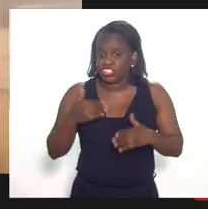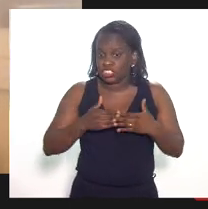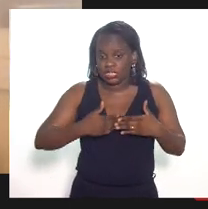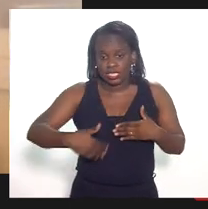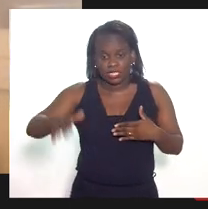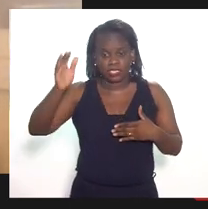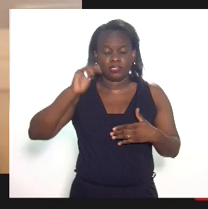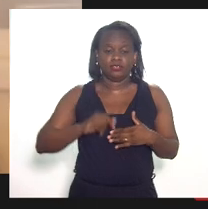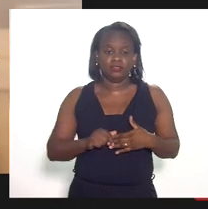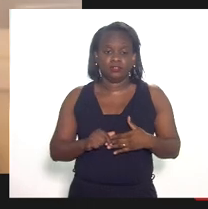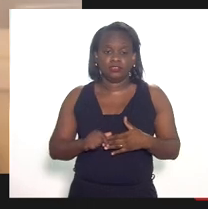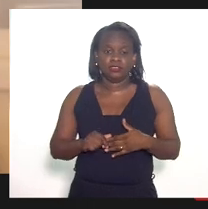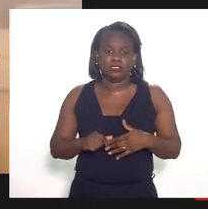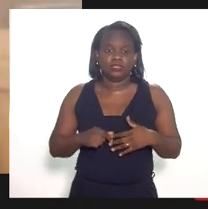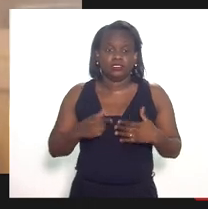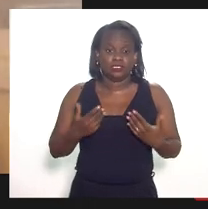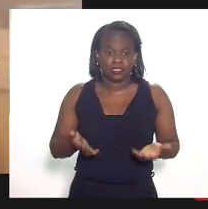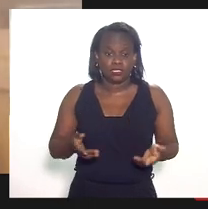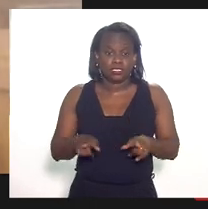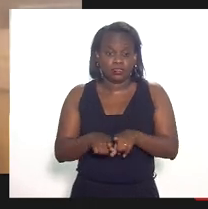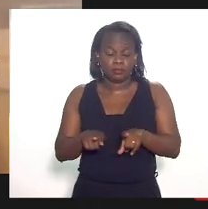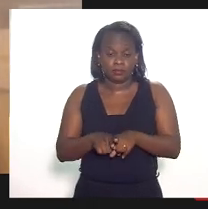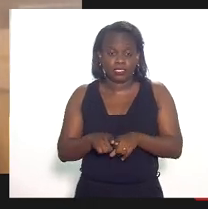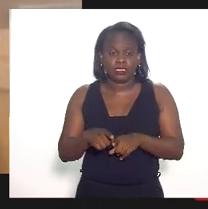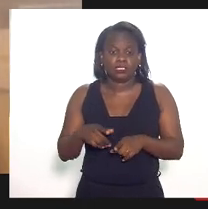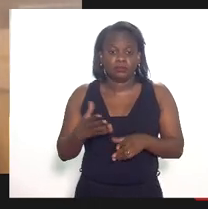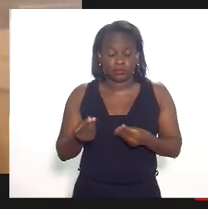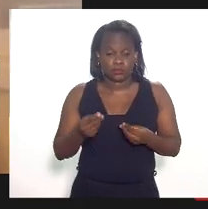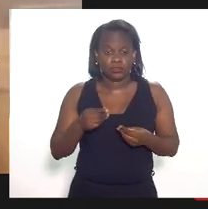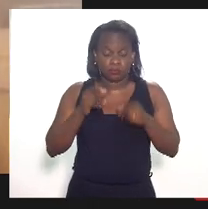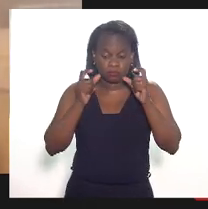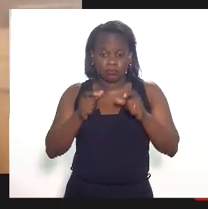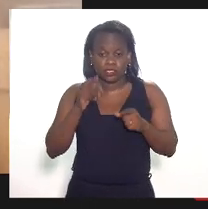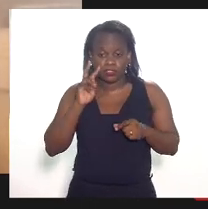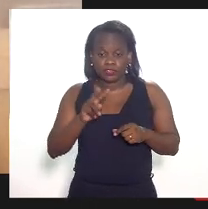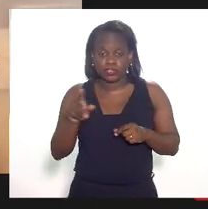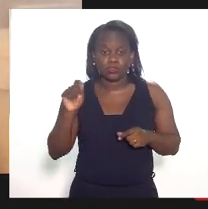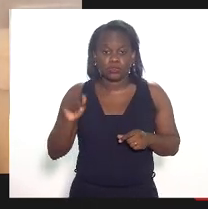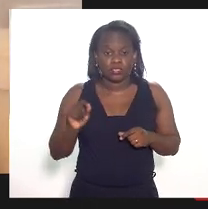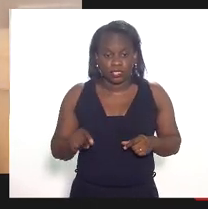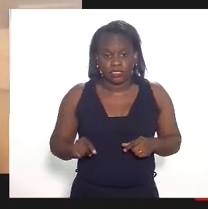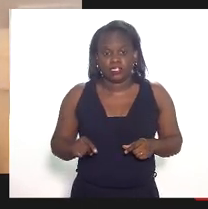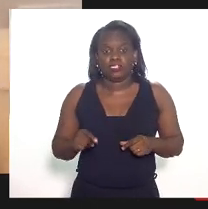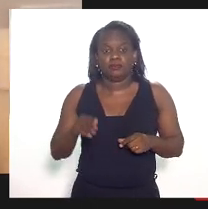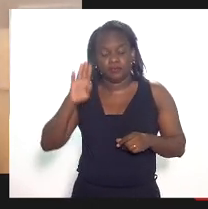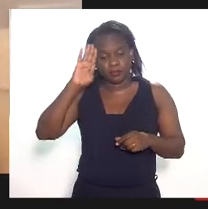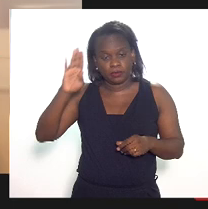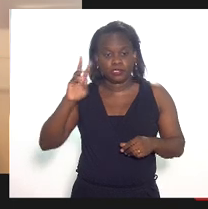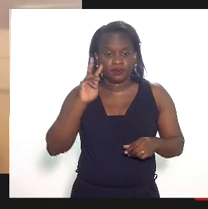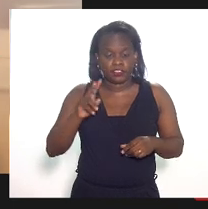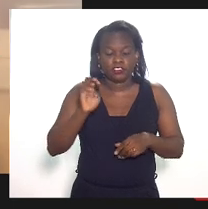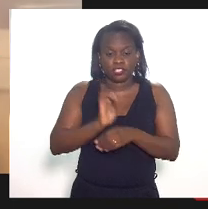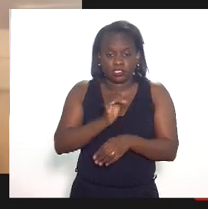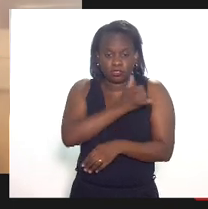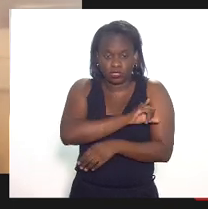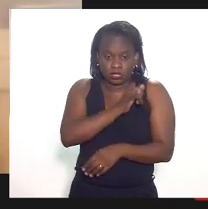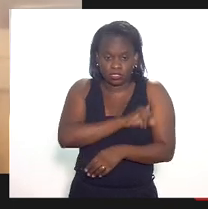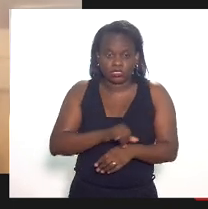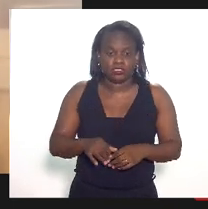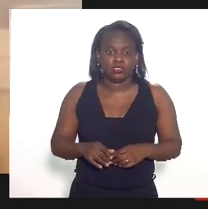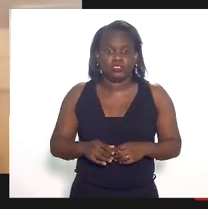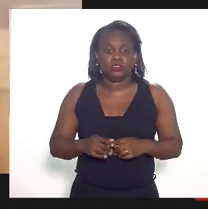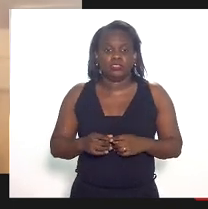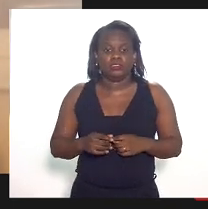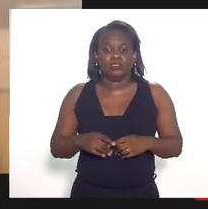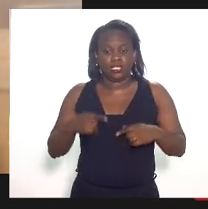né? Um dado muito interessante que a gente tem observado, principalmente a gente observou no nosso estado de origem, que é o estado